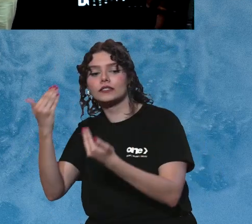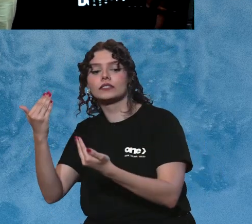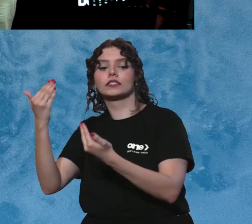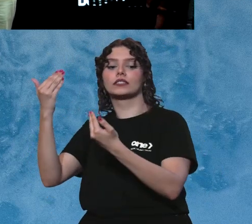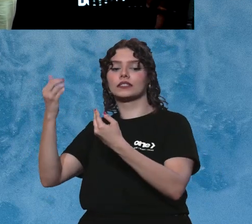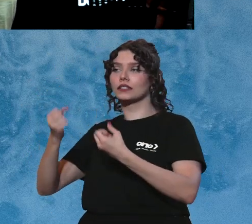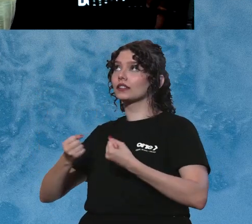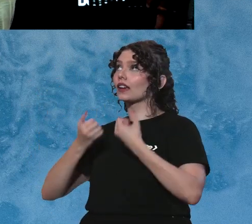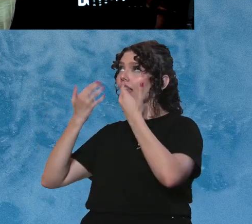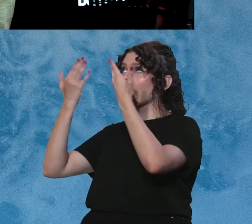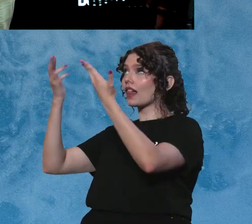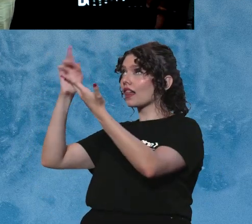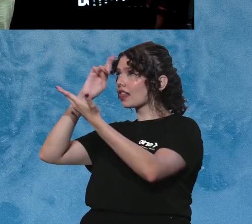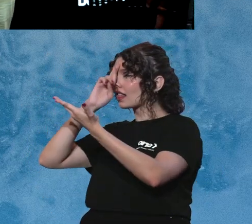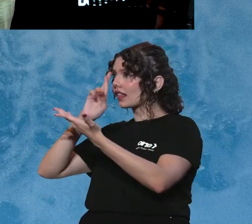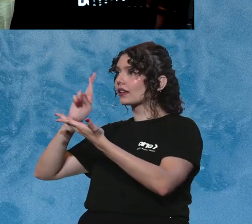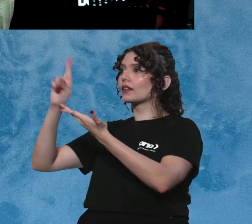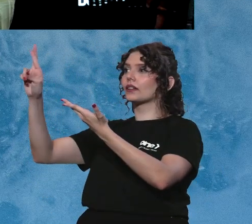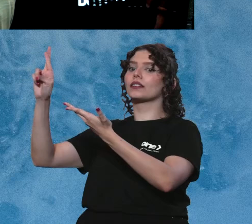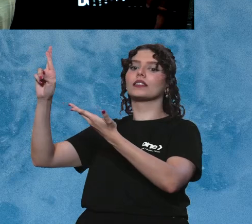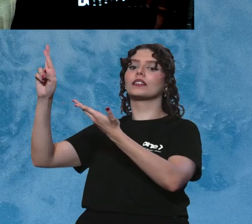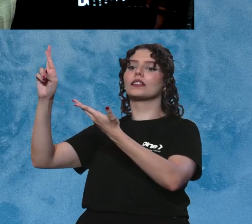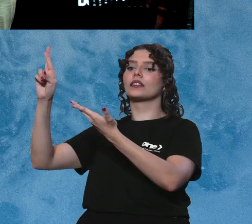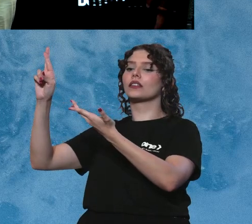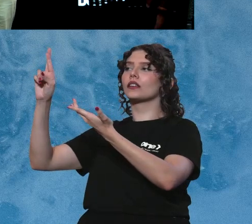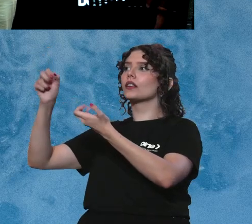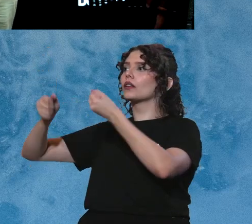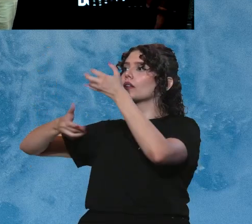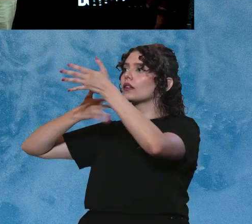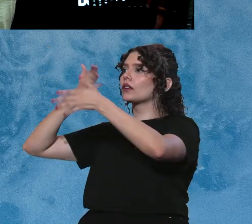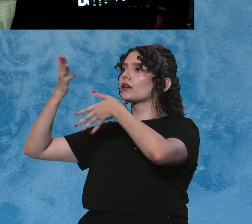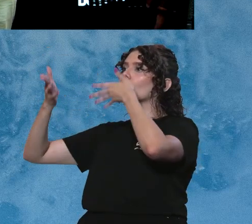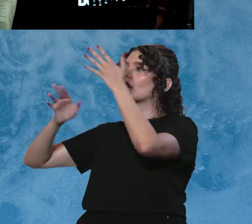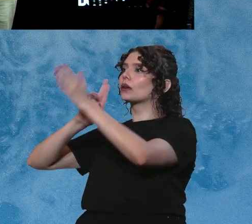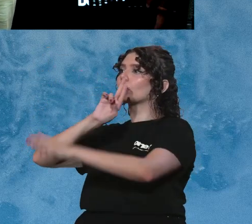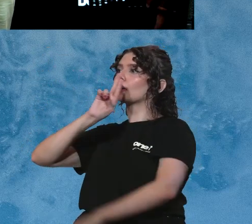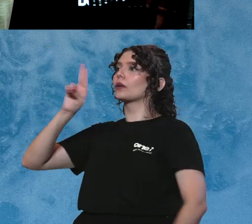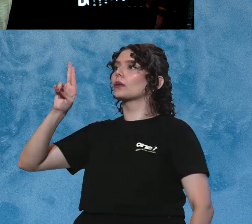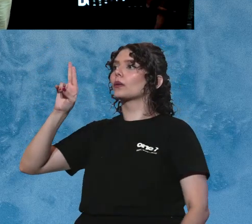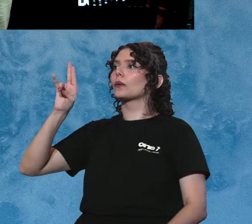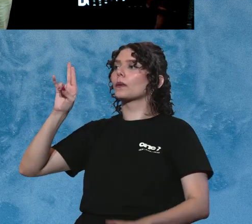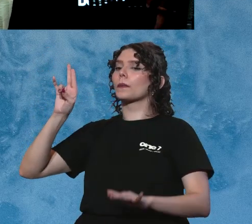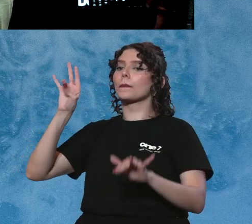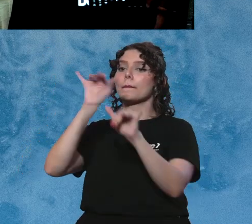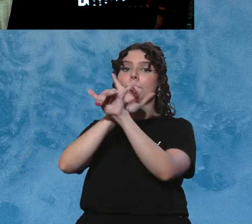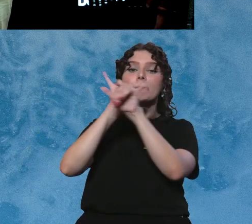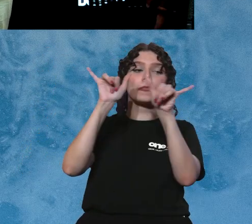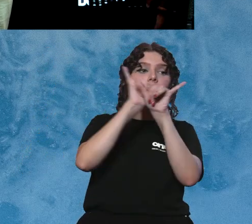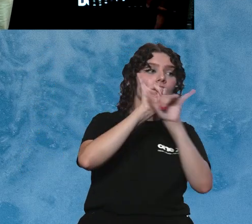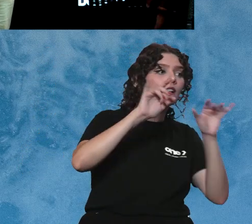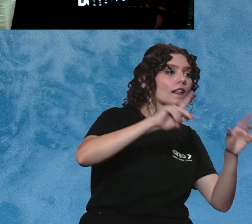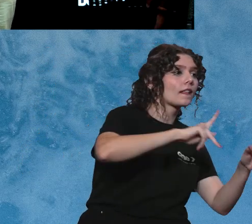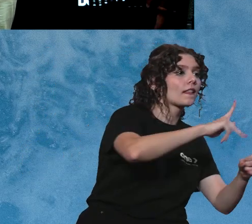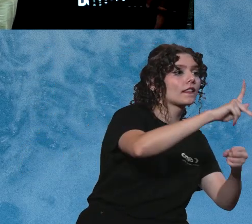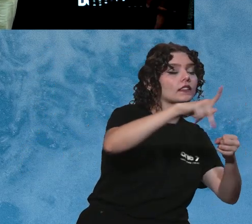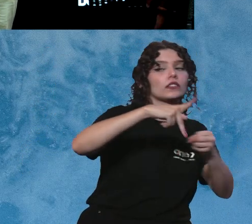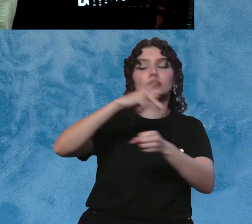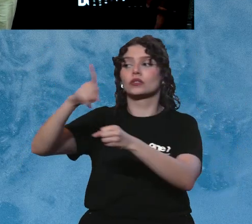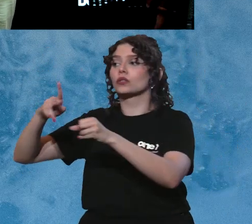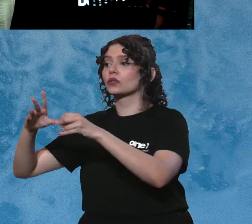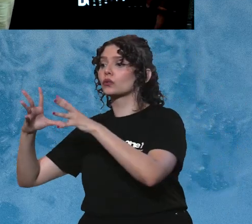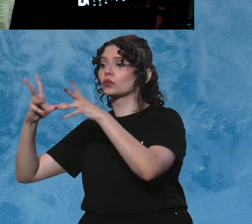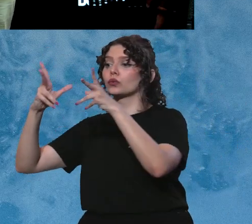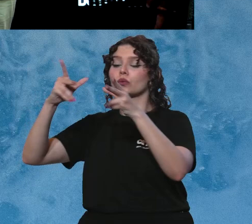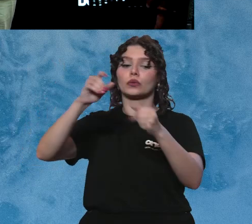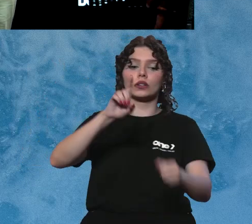Deem graças ao Senhor e invoquem o seu nome. Isso é o começo do salmo. Divulguem entre as nações o que ele tem feito.